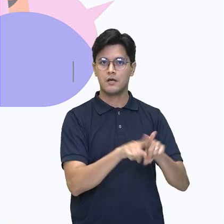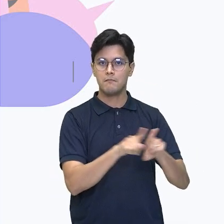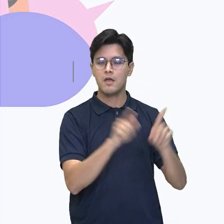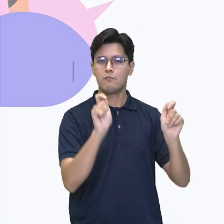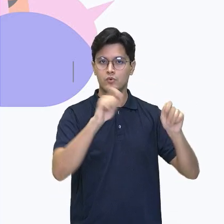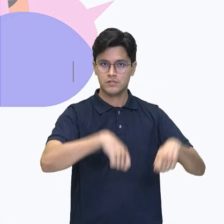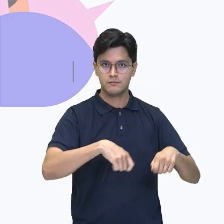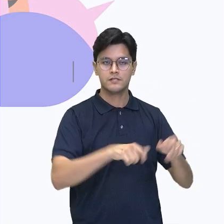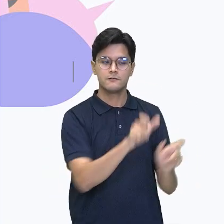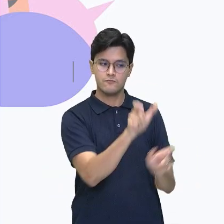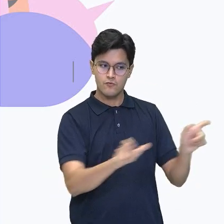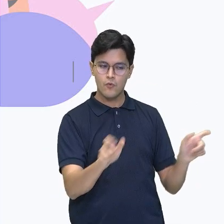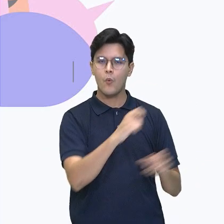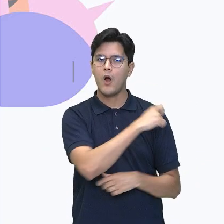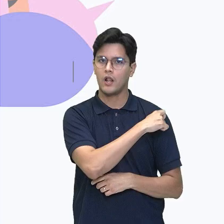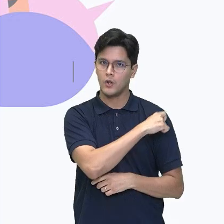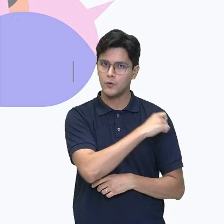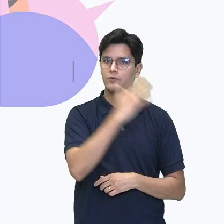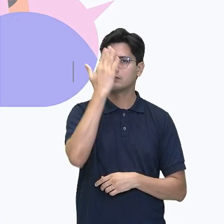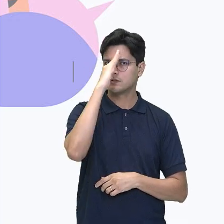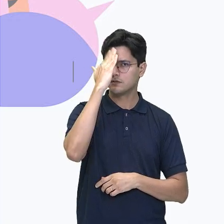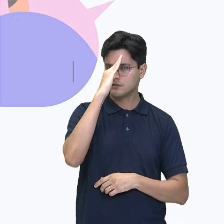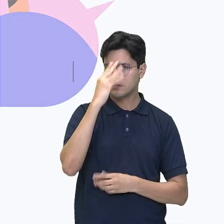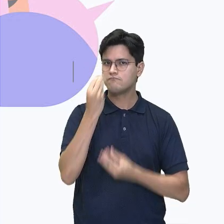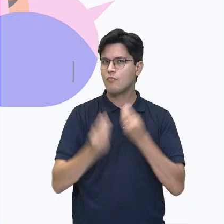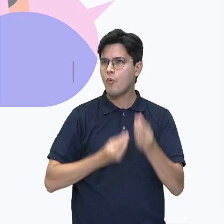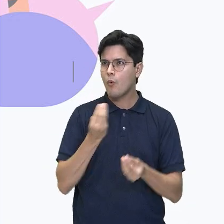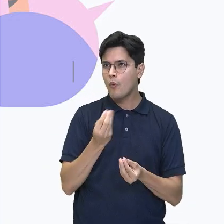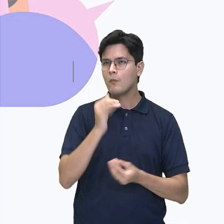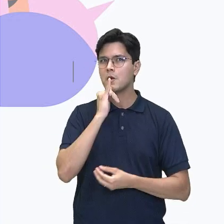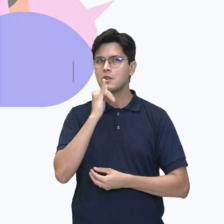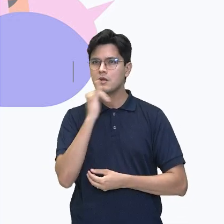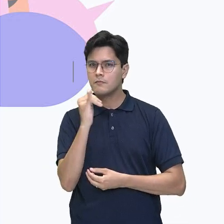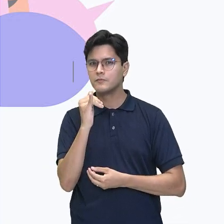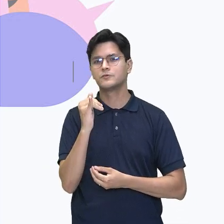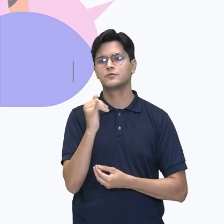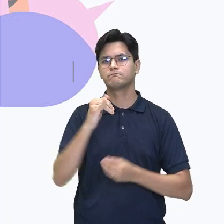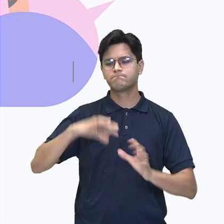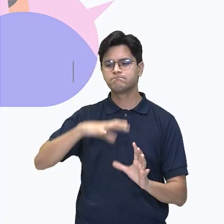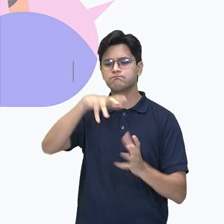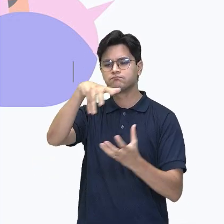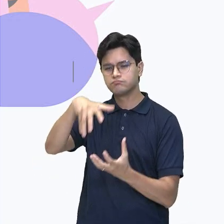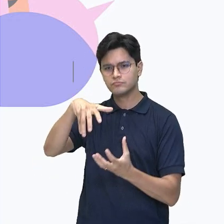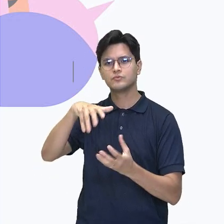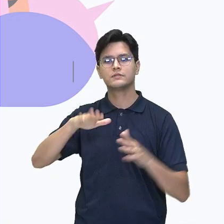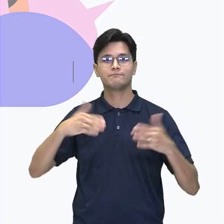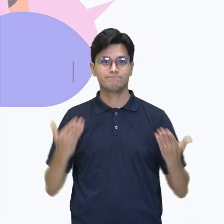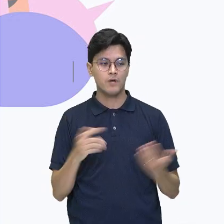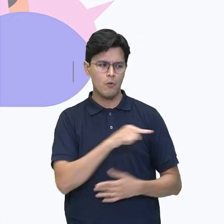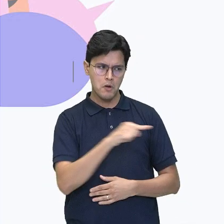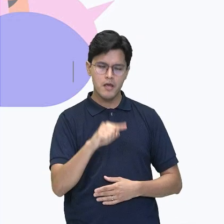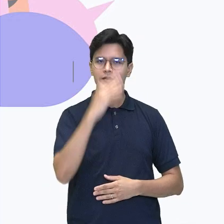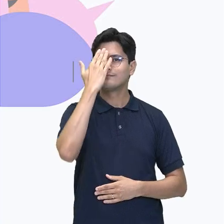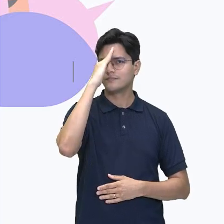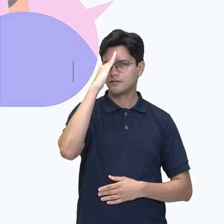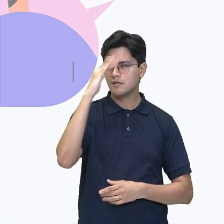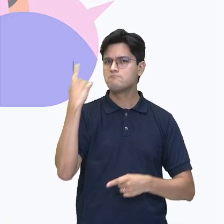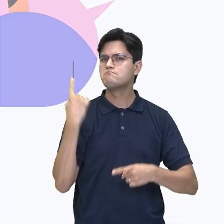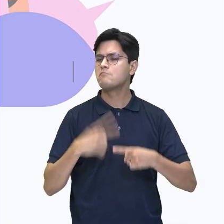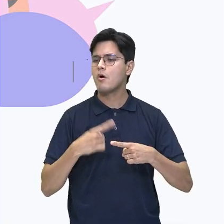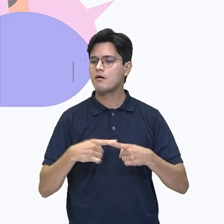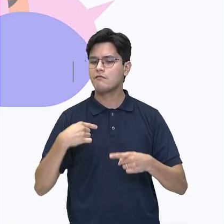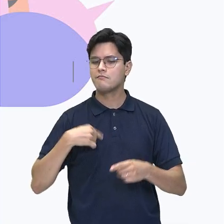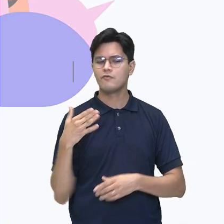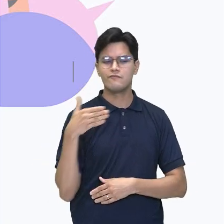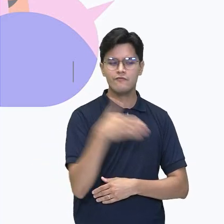questão global, né, ela realmente vai fazer sentido, o aluno entende ali o motivo de estar na escola. Essas mudanças curriculares,